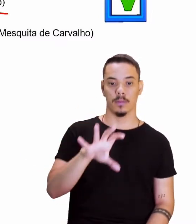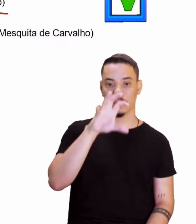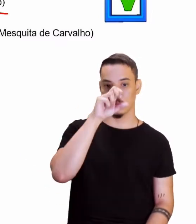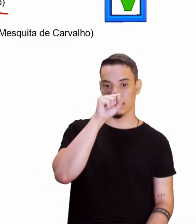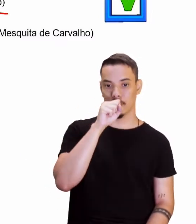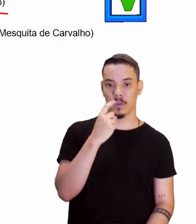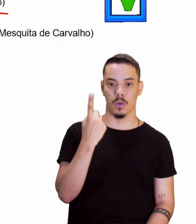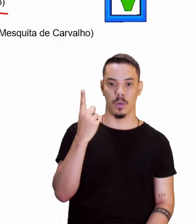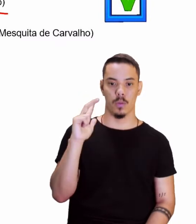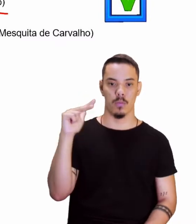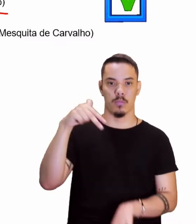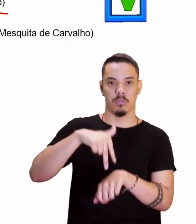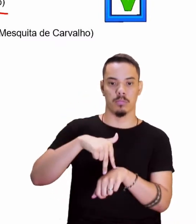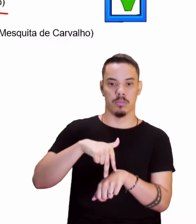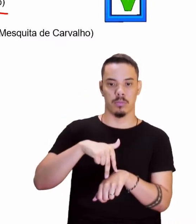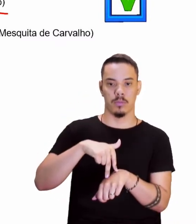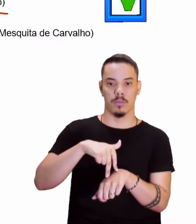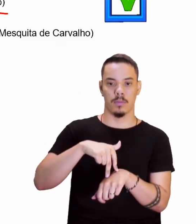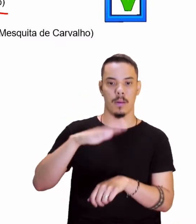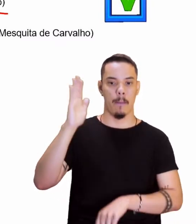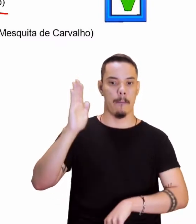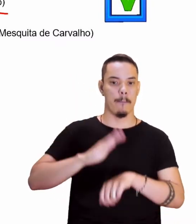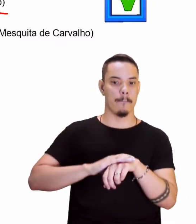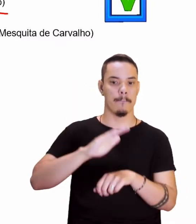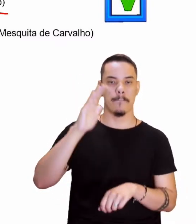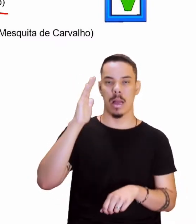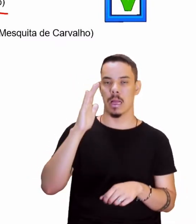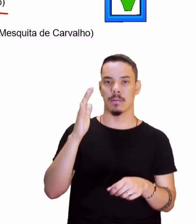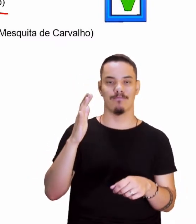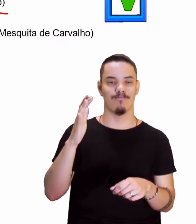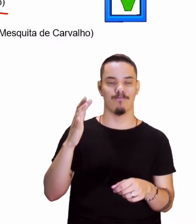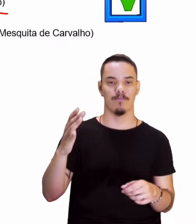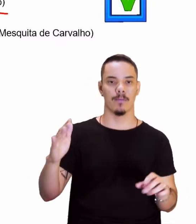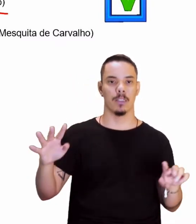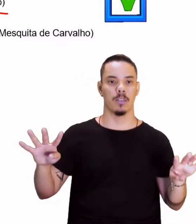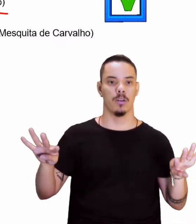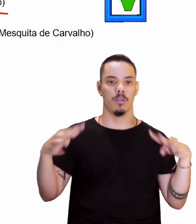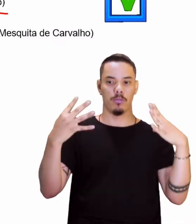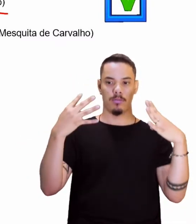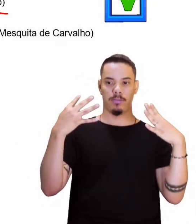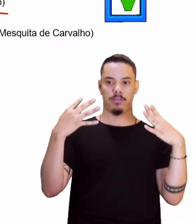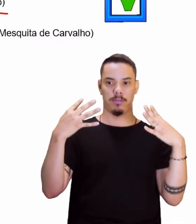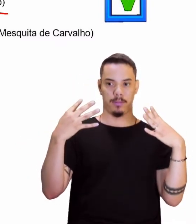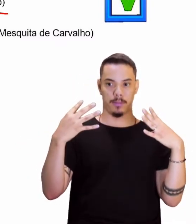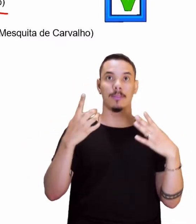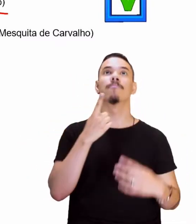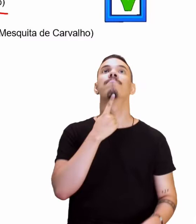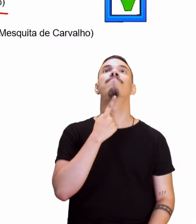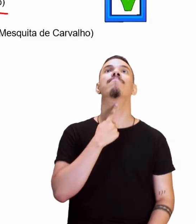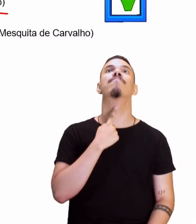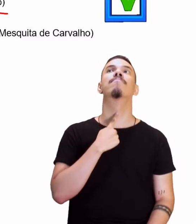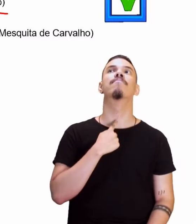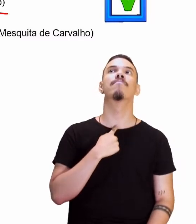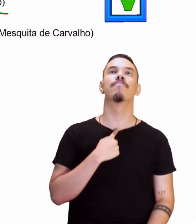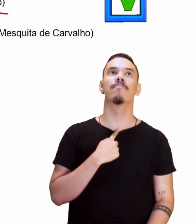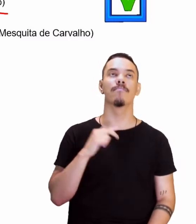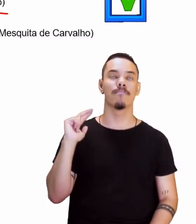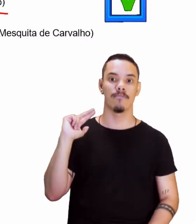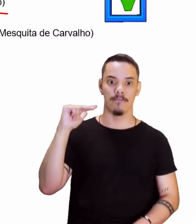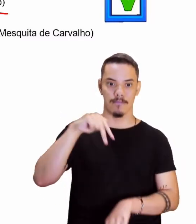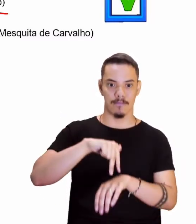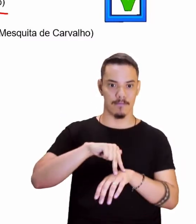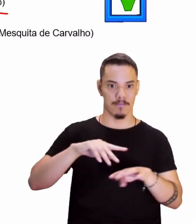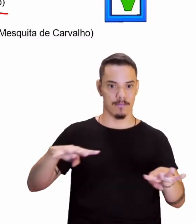a uma posição mais brilhante. Olha só, desejava,